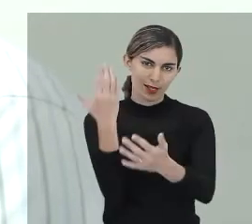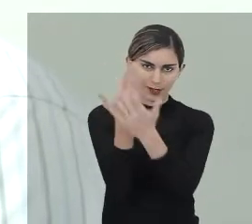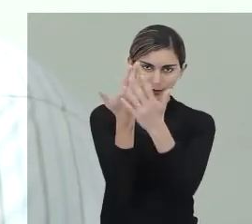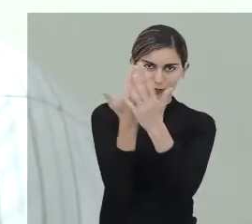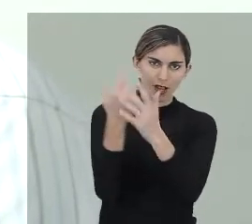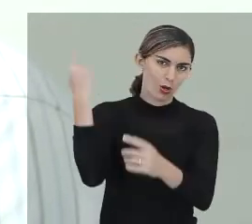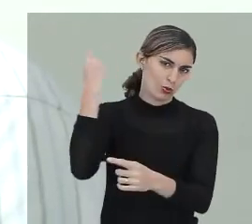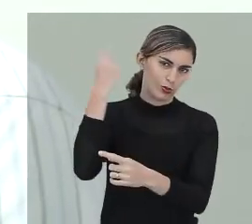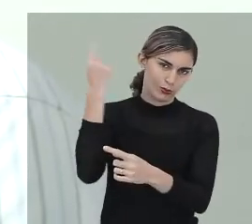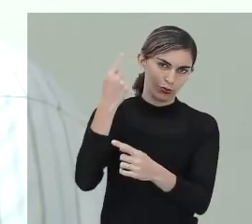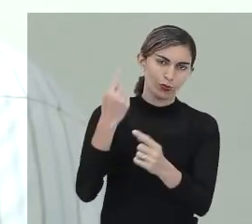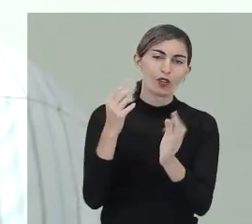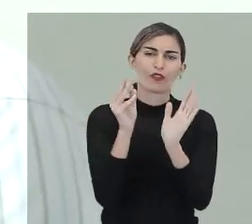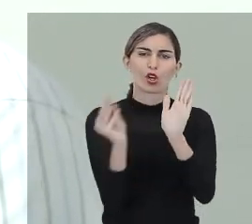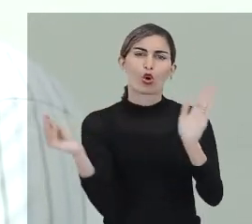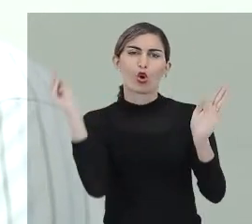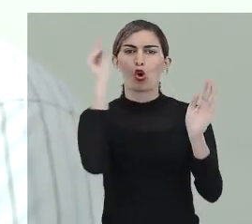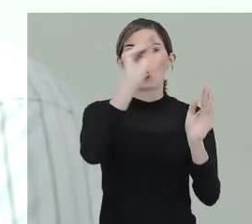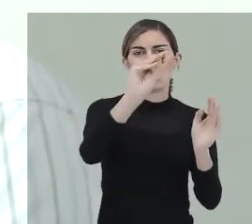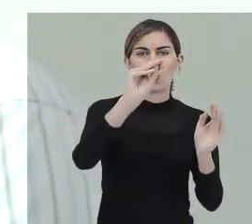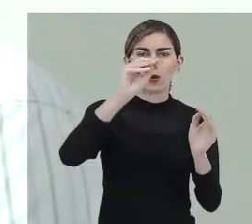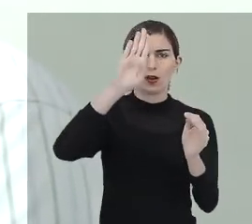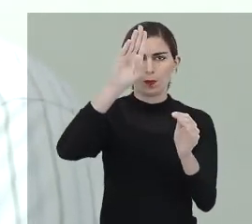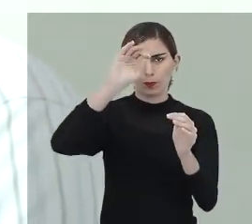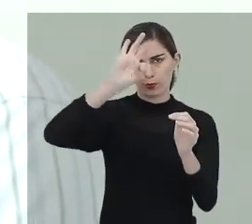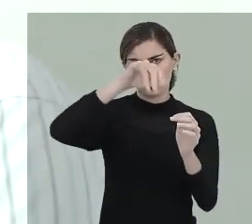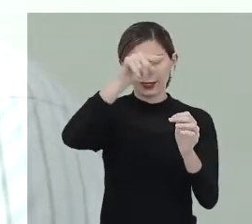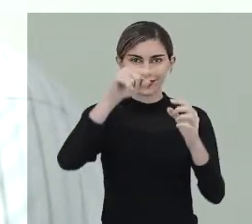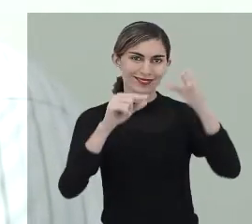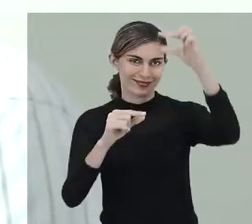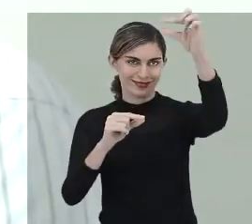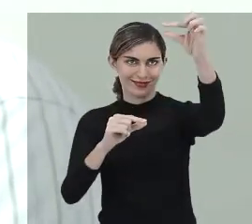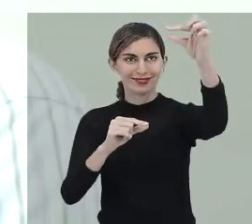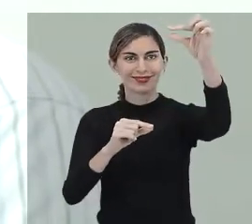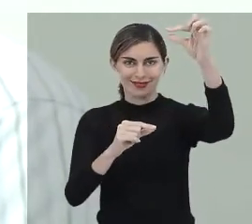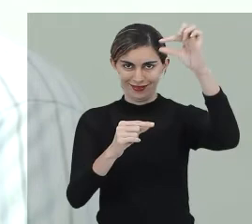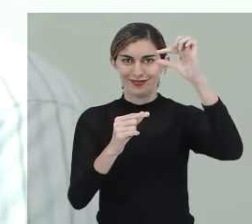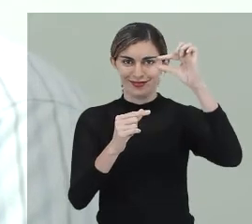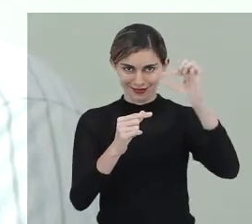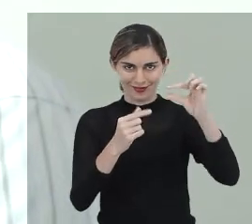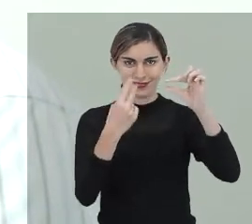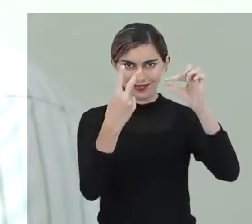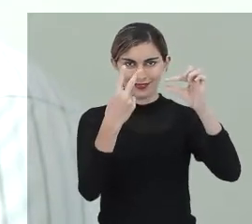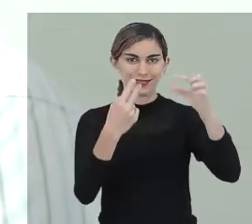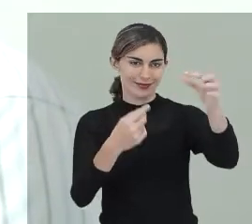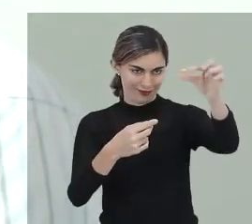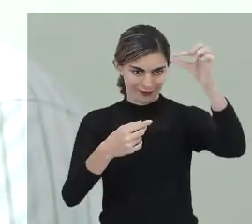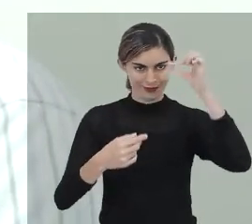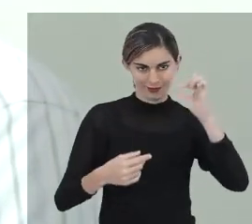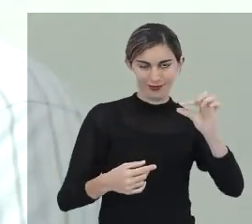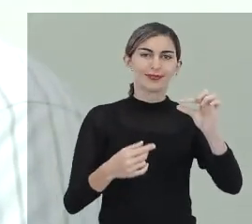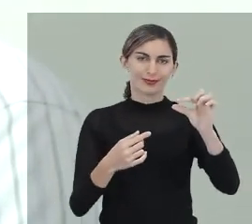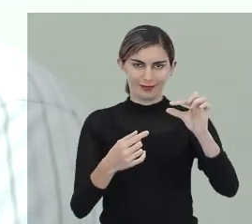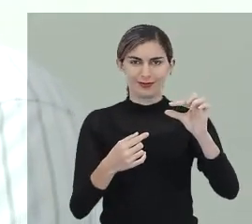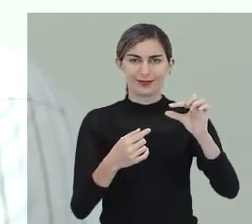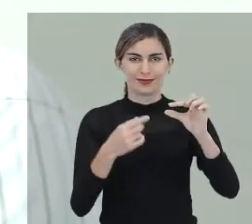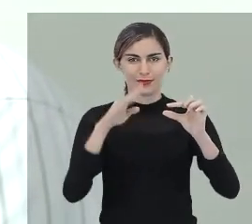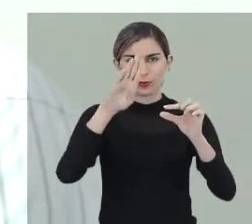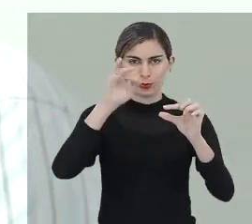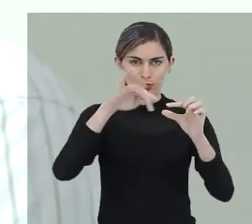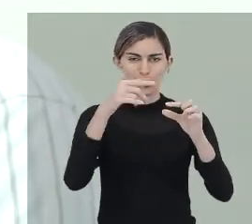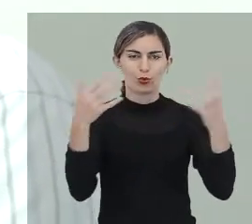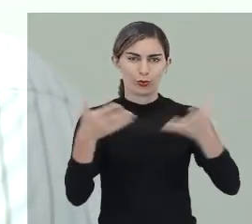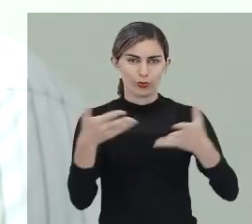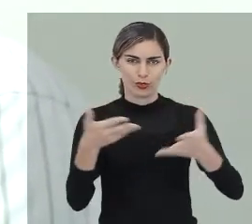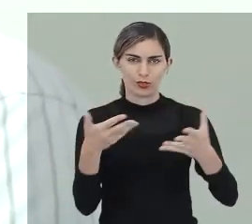vamos adicionar um botão a mais. Lembre-se que a gente tem 3 activities e 2 botões. Um dos botões navegava para a Activity 1 e o outro para a Activity